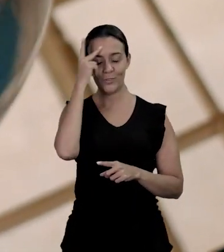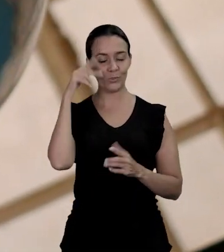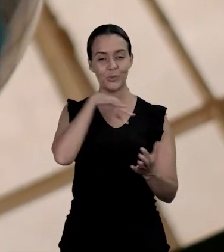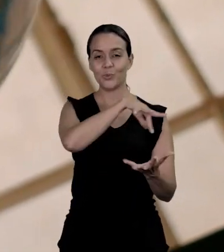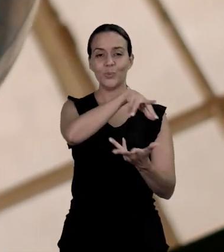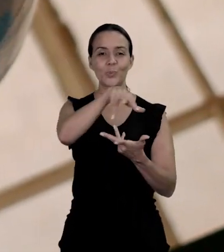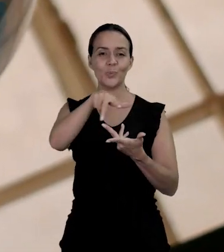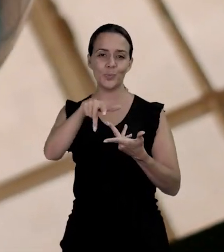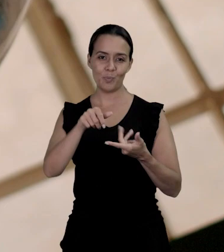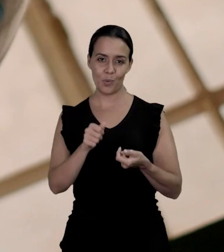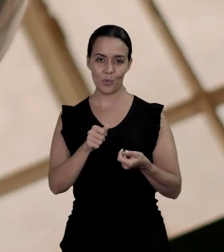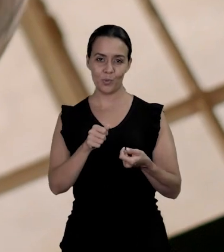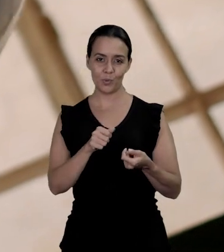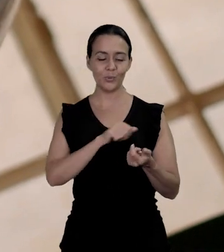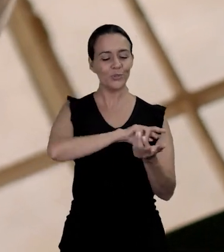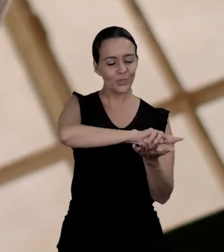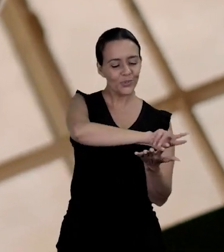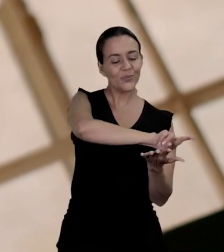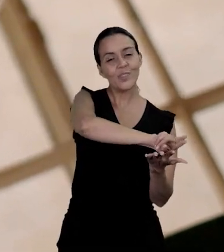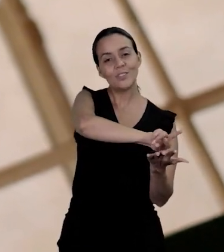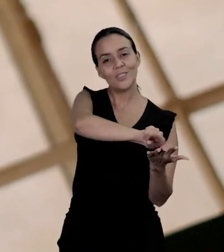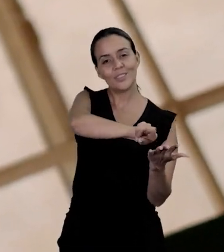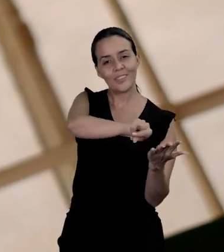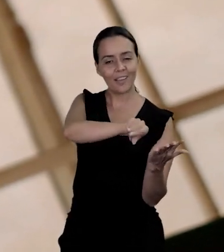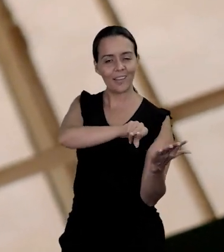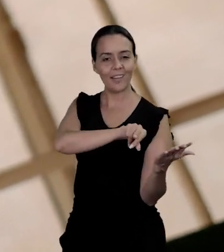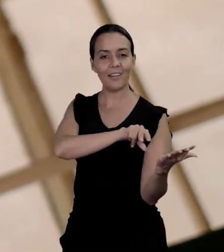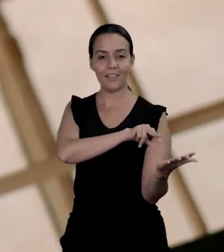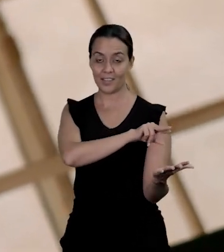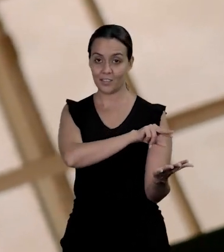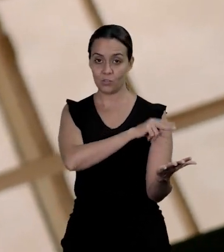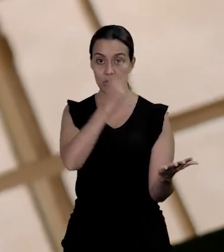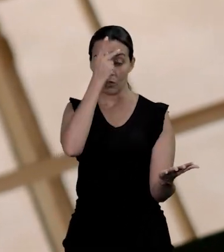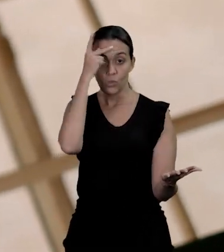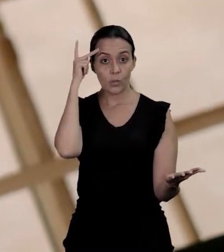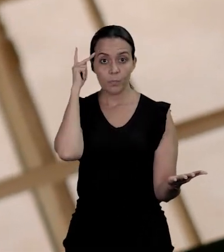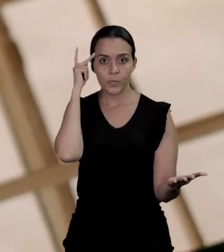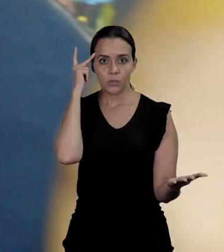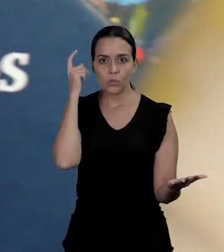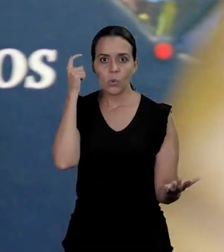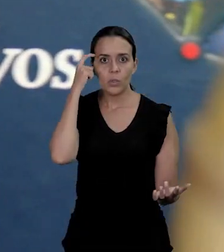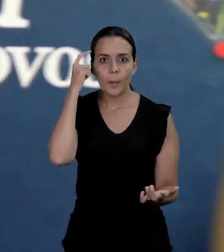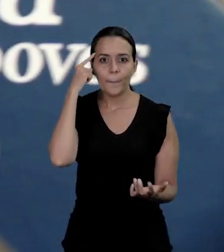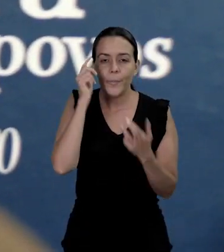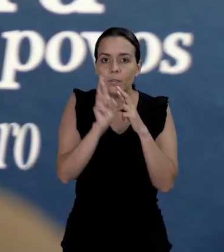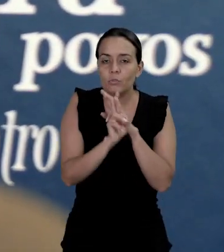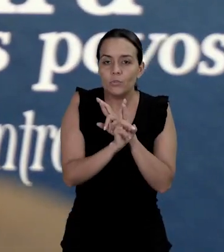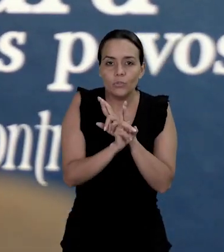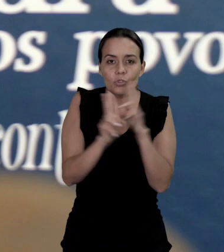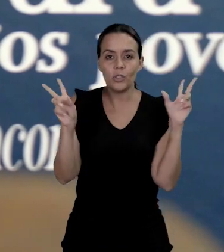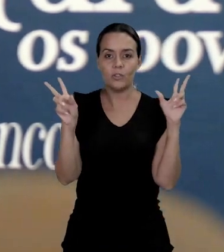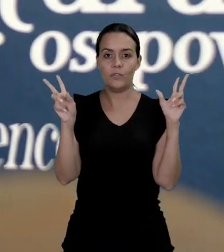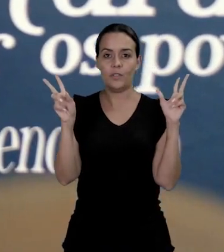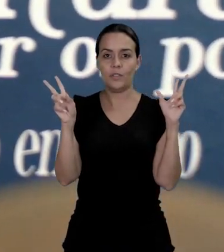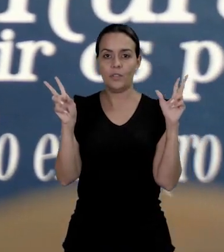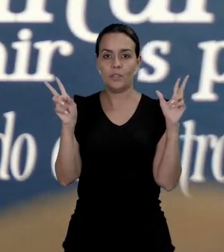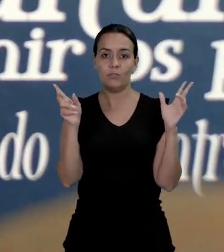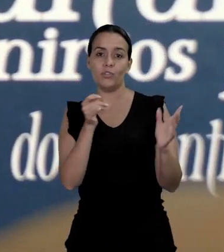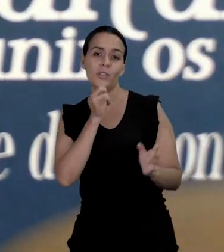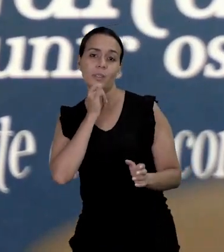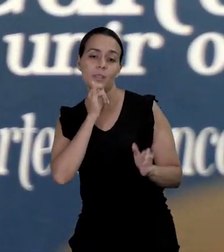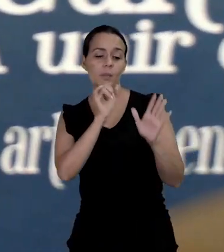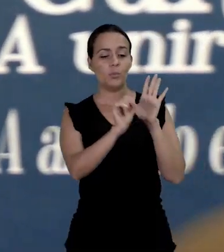mundo. Somos quase 8 bilhões de diversidade. 8 bilhões de pessoas que pensam das maneiras mais difíceis